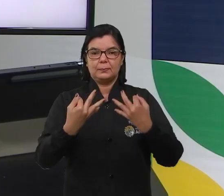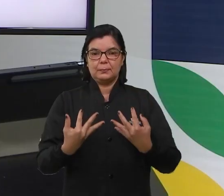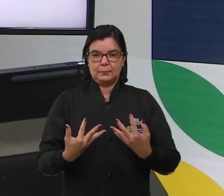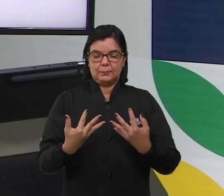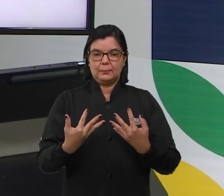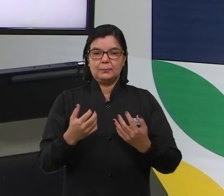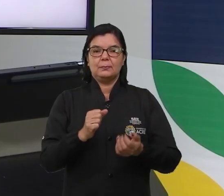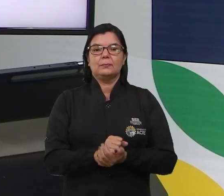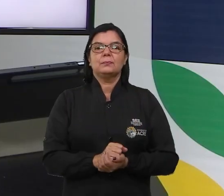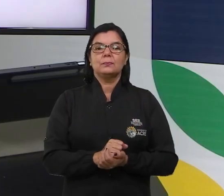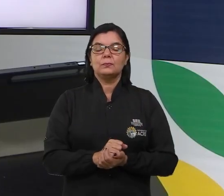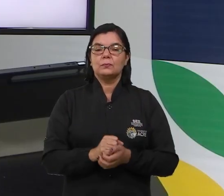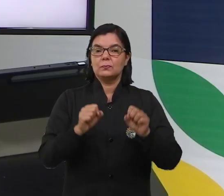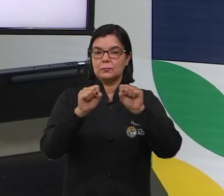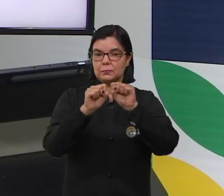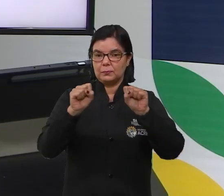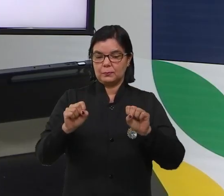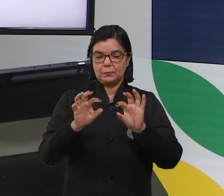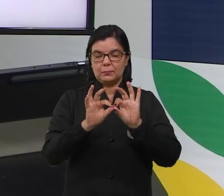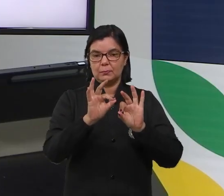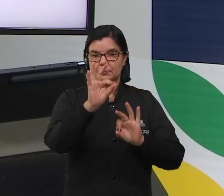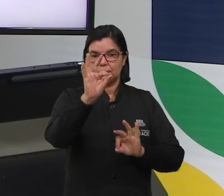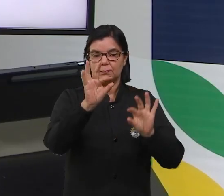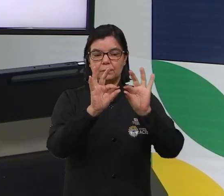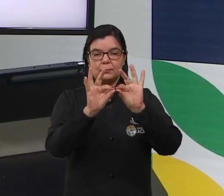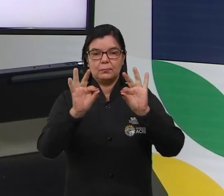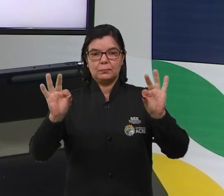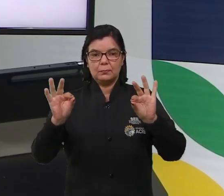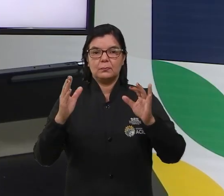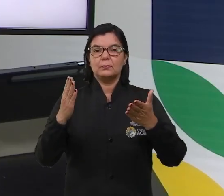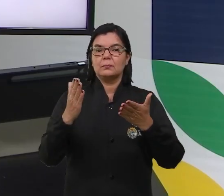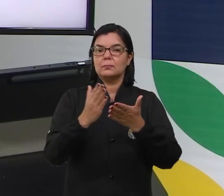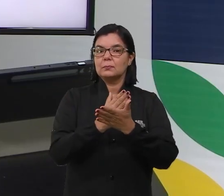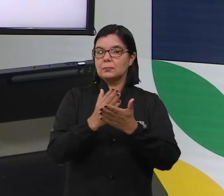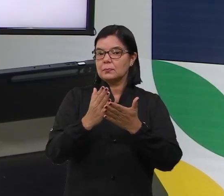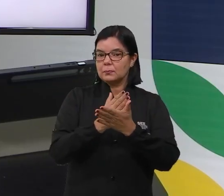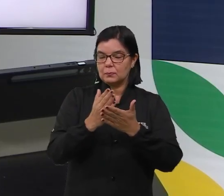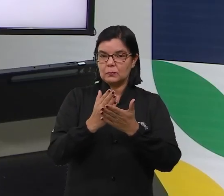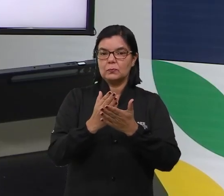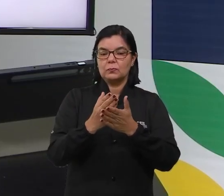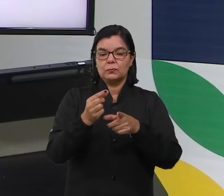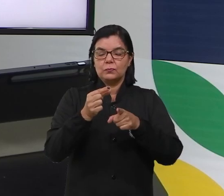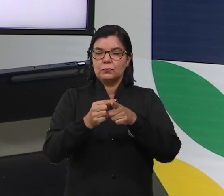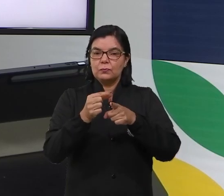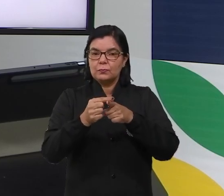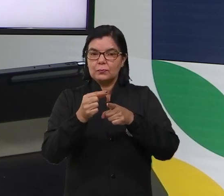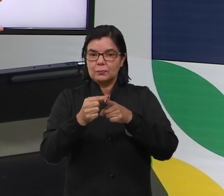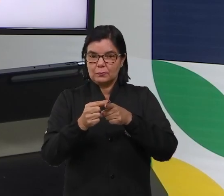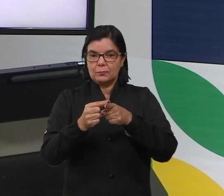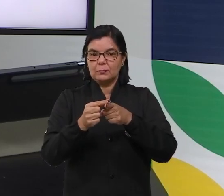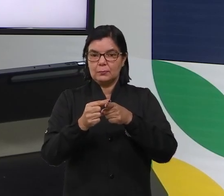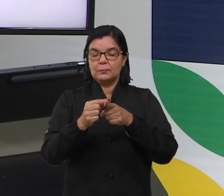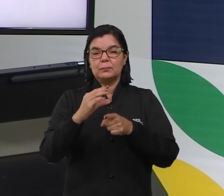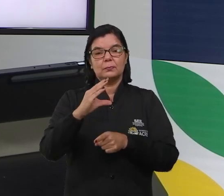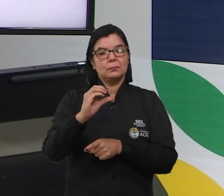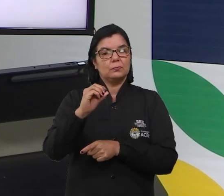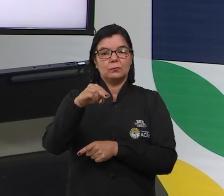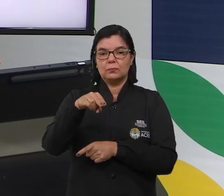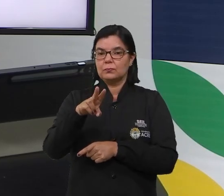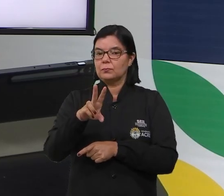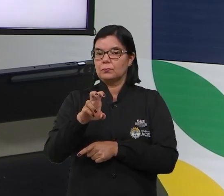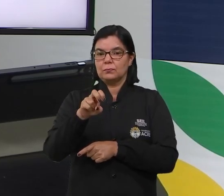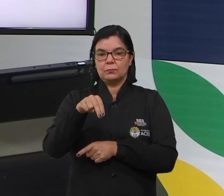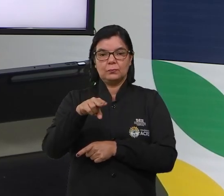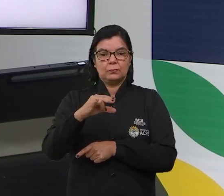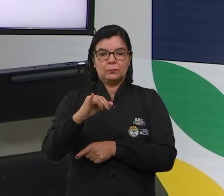o sistema métrico decimal e alguns sistemas de unidade de medidas não convencionais, aquilo que nós não